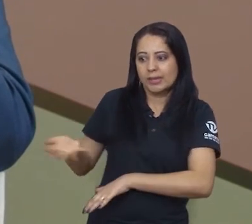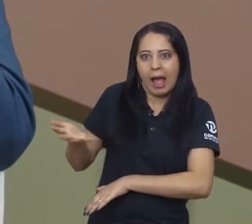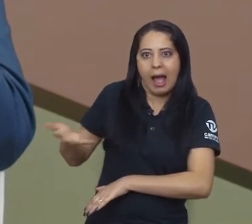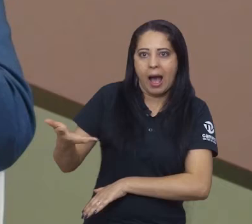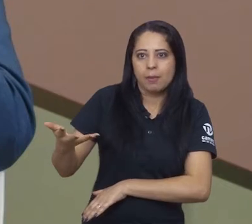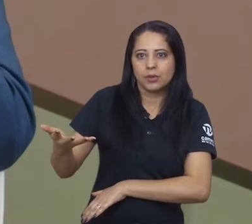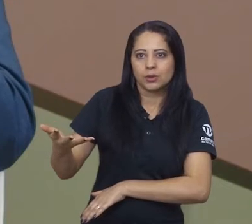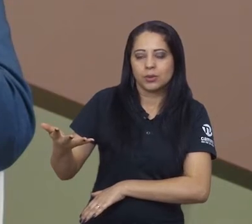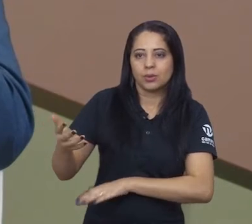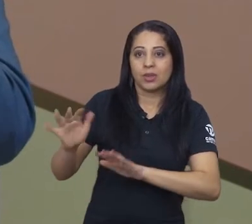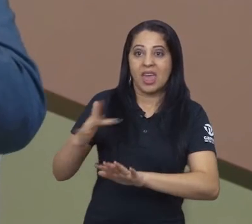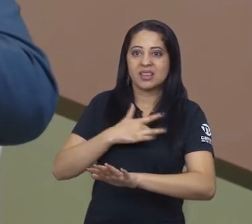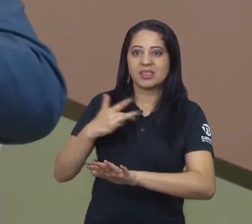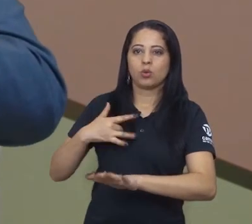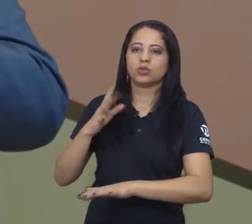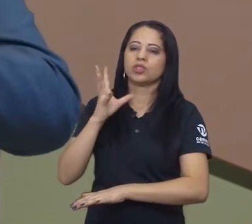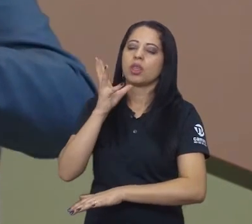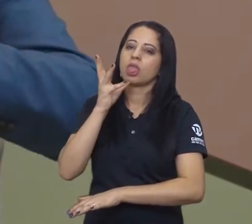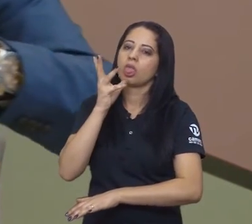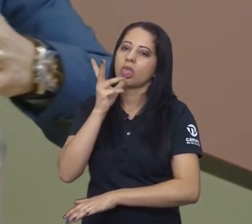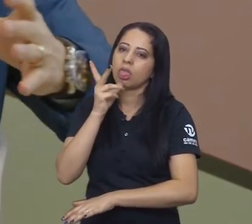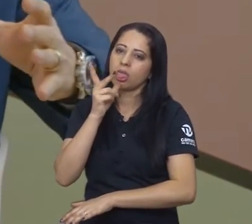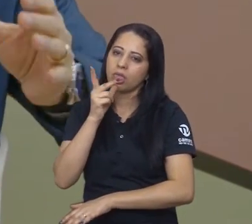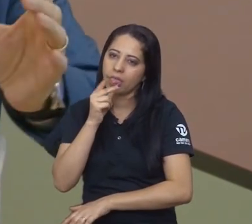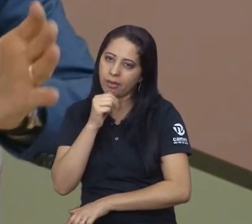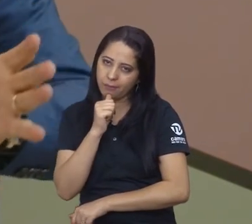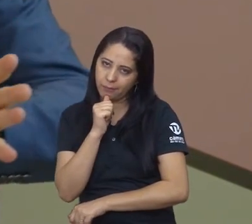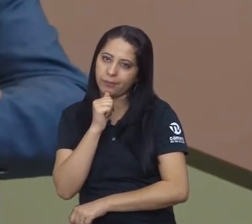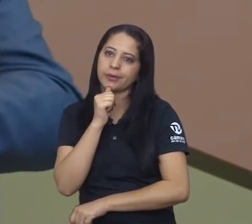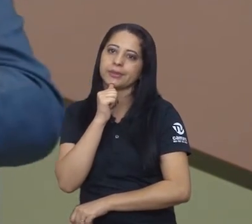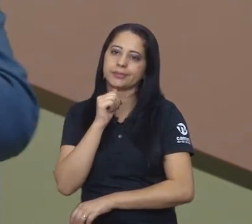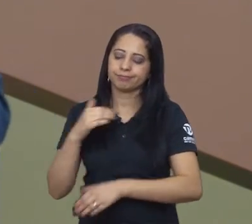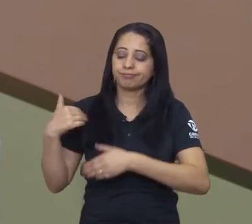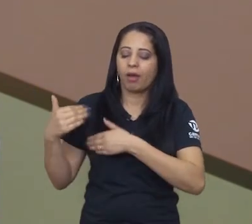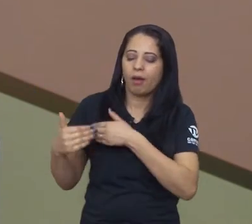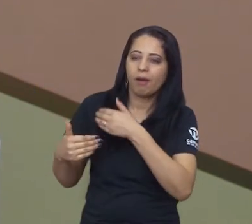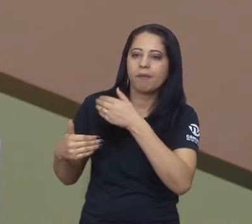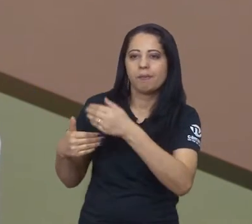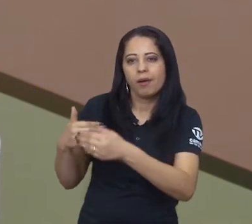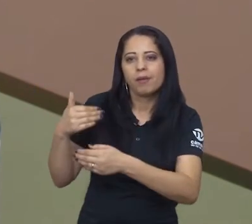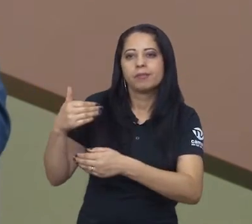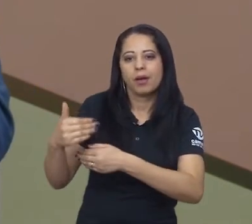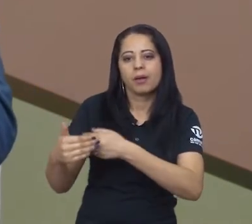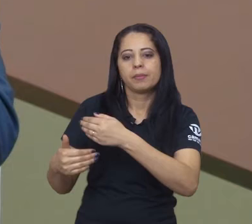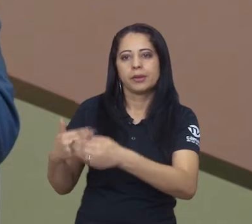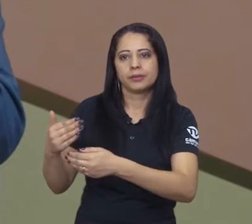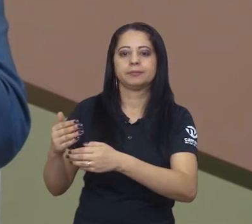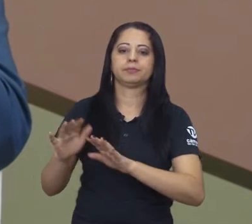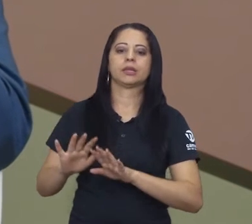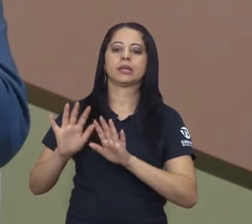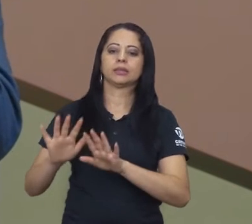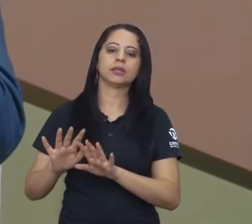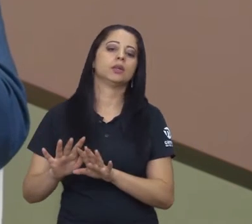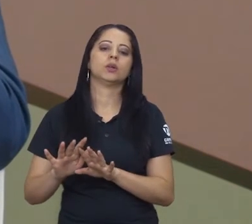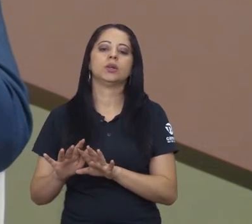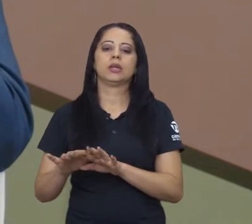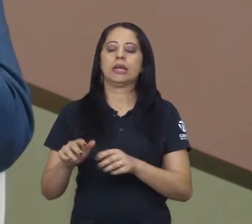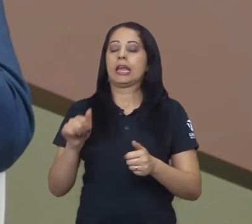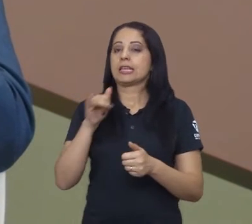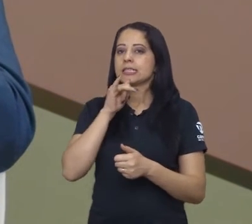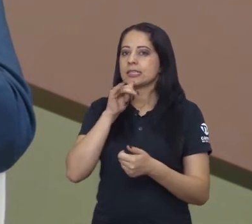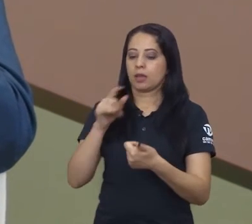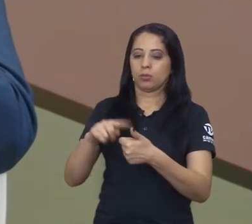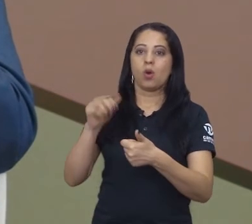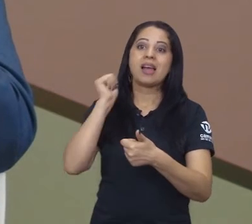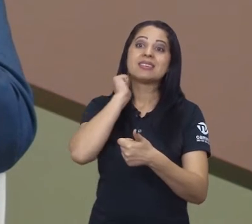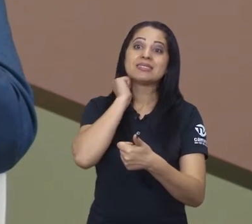a pé Então existe uma velocidade mas também existe a possibilidade de recuperar então você vem o